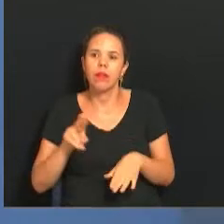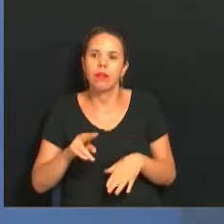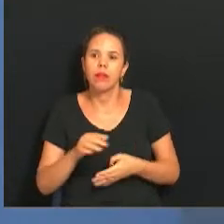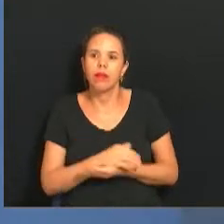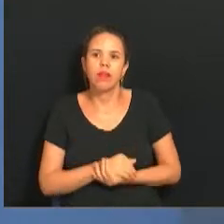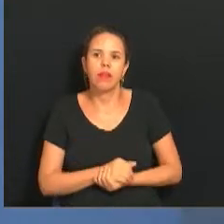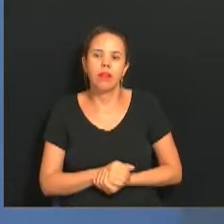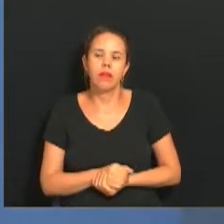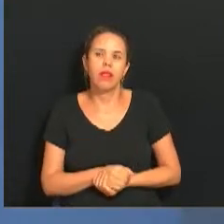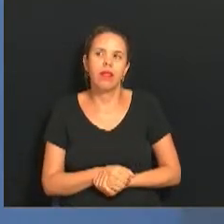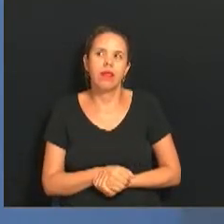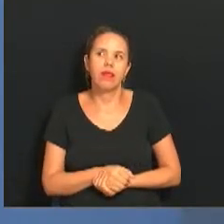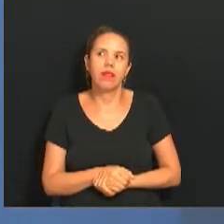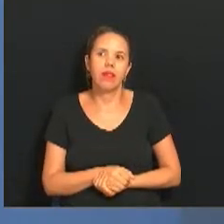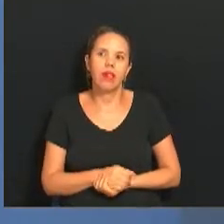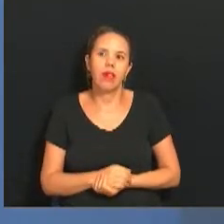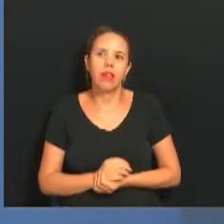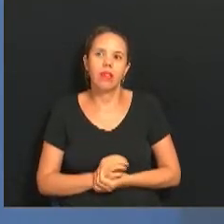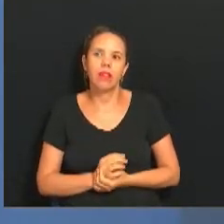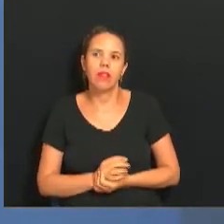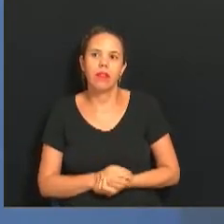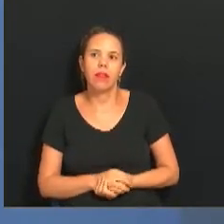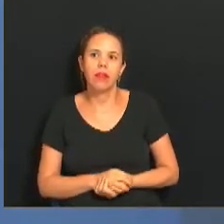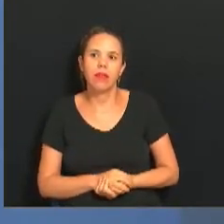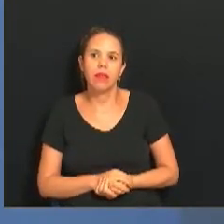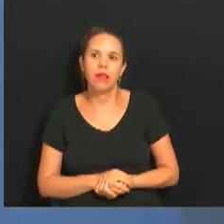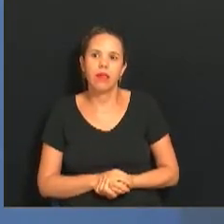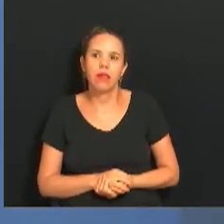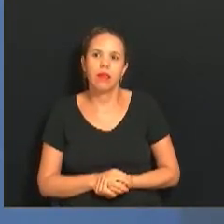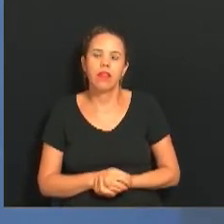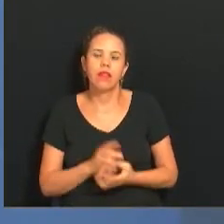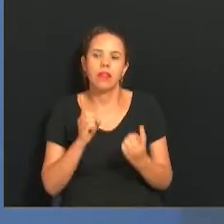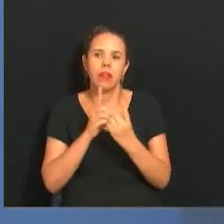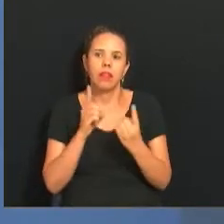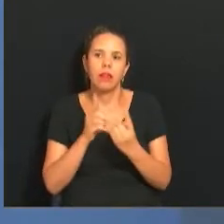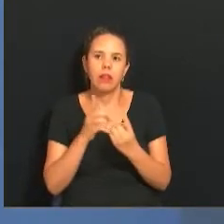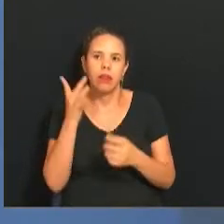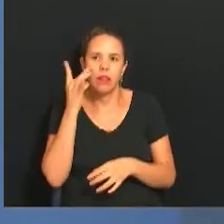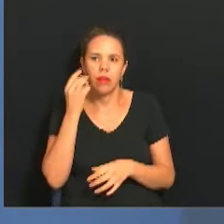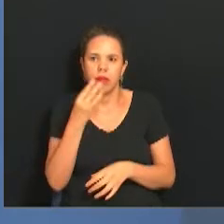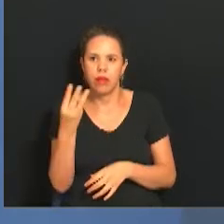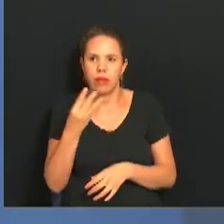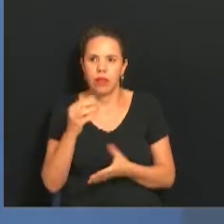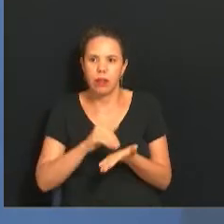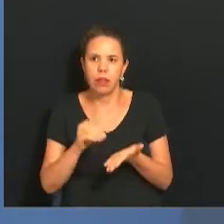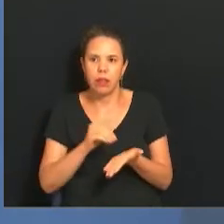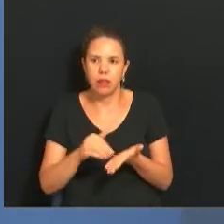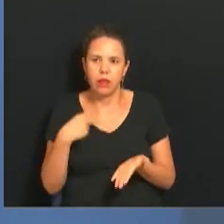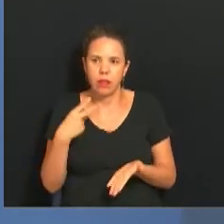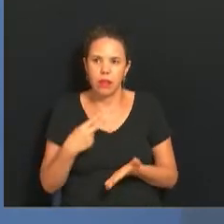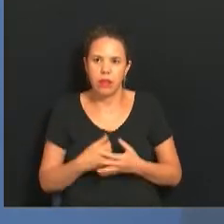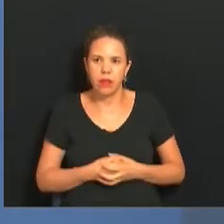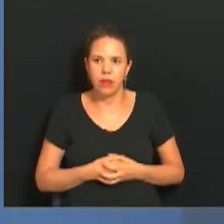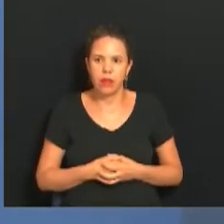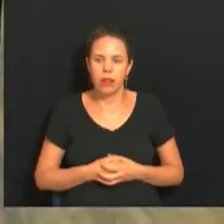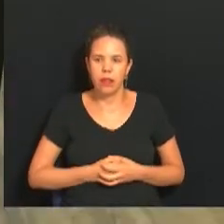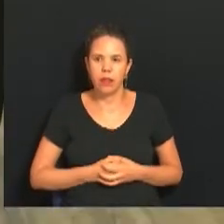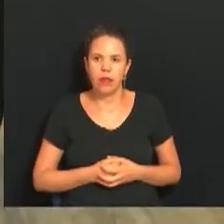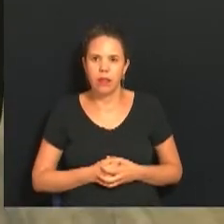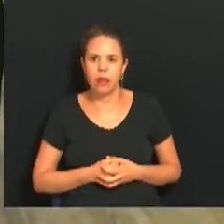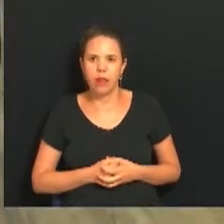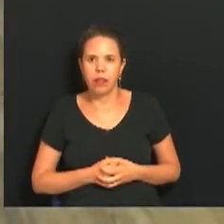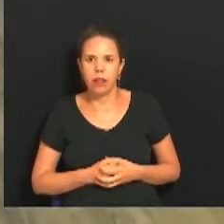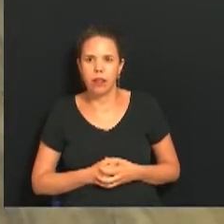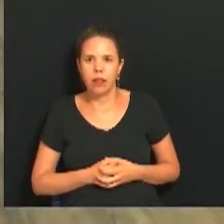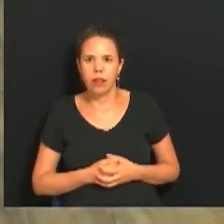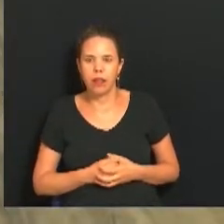da Saudade 1004, se você quer aí ser atendido em um dos 33 gabinetes da Câmara Municipal de Campinas.